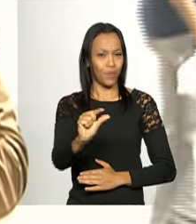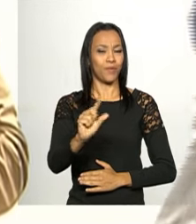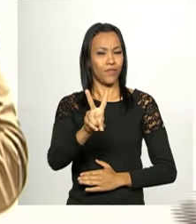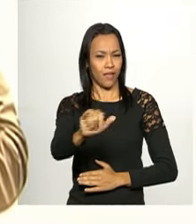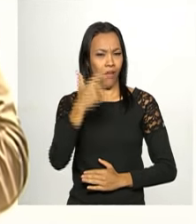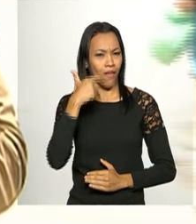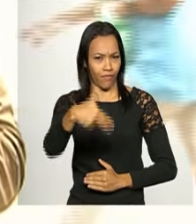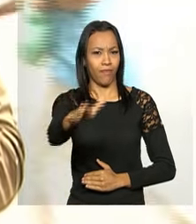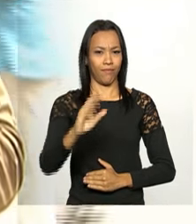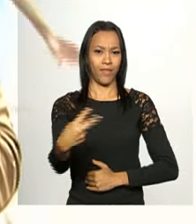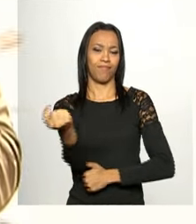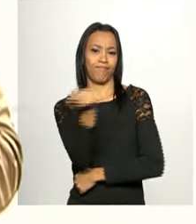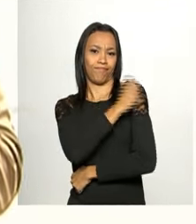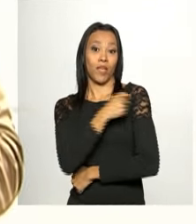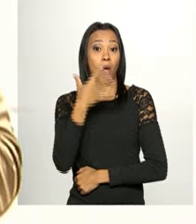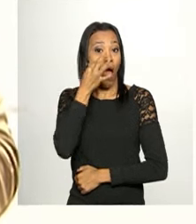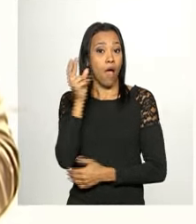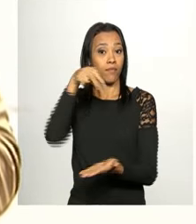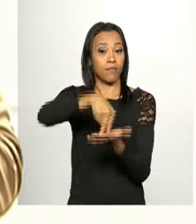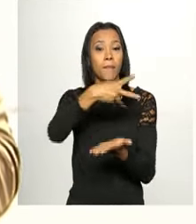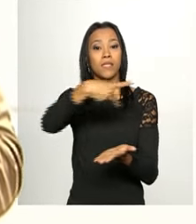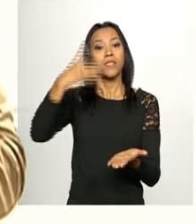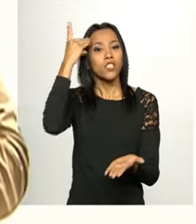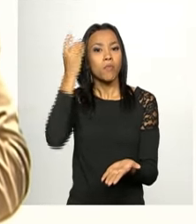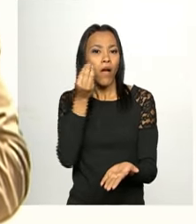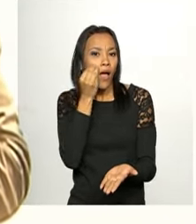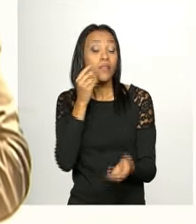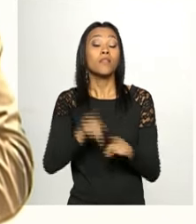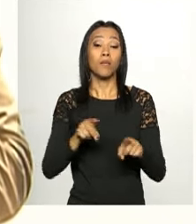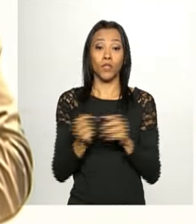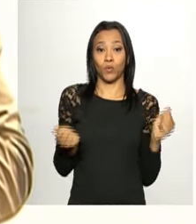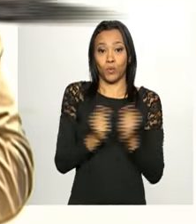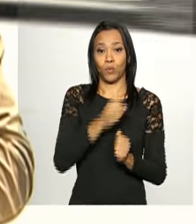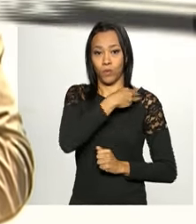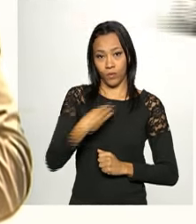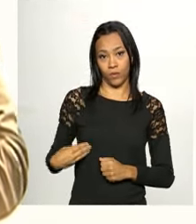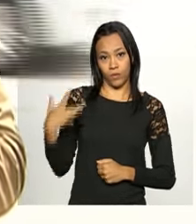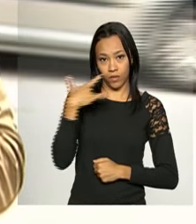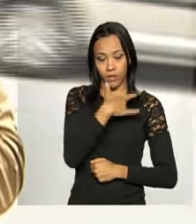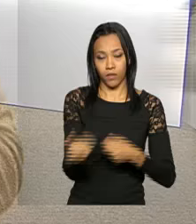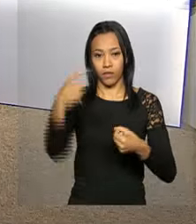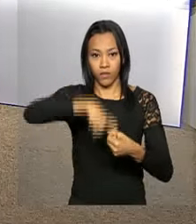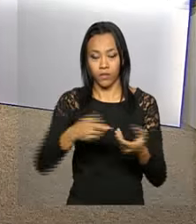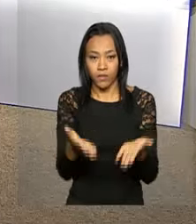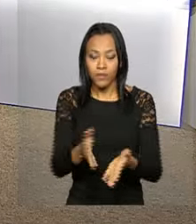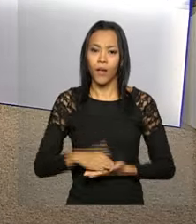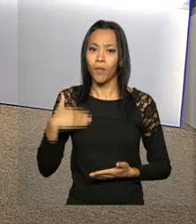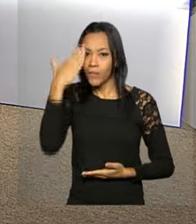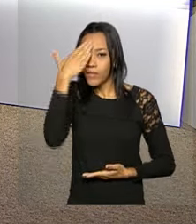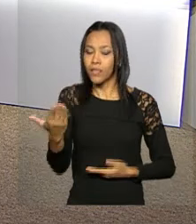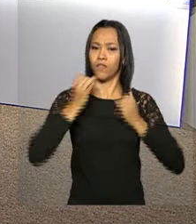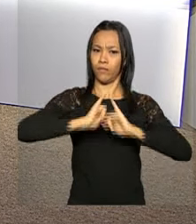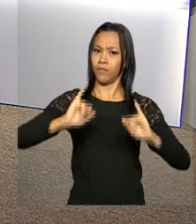cerimônia aí com a com a presença da presidenta Dilma Roussef e também do ministro da saúde. Voltamos com você aí no estúdio. Leonardo, obrigado